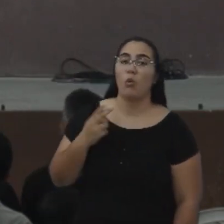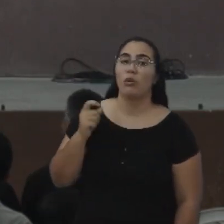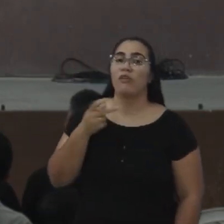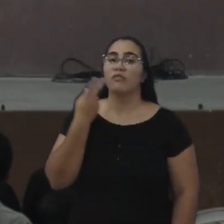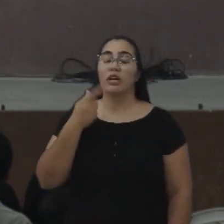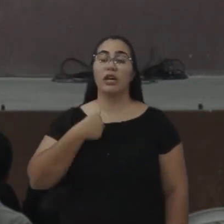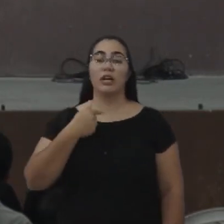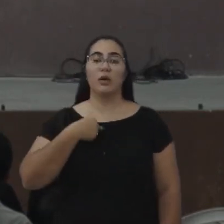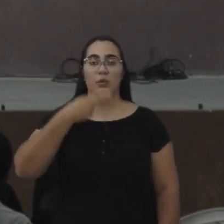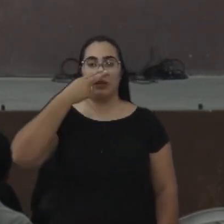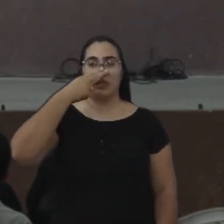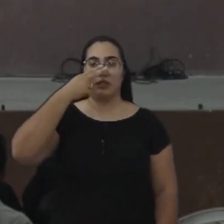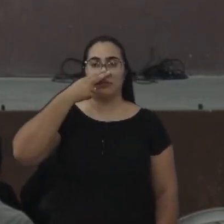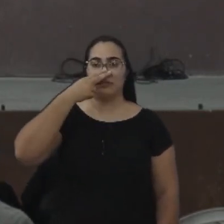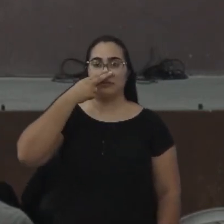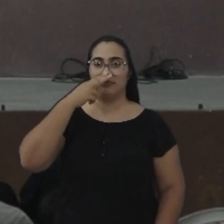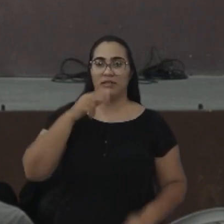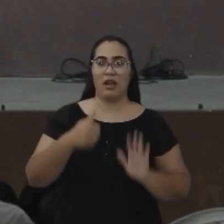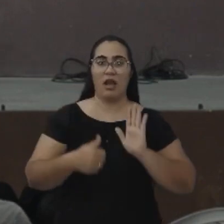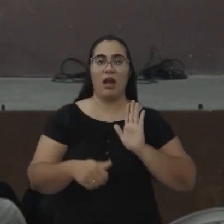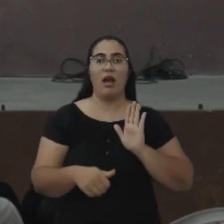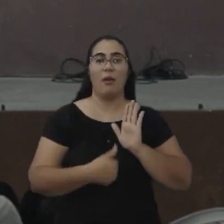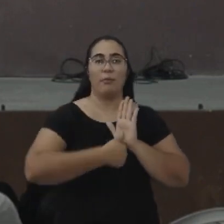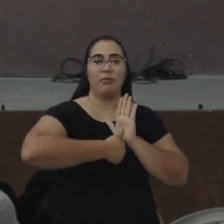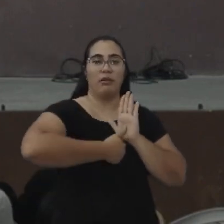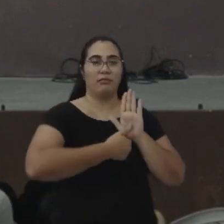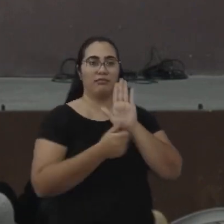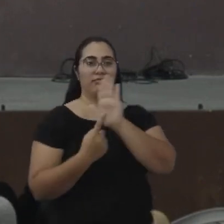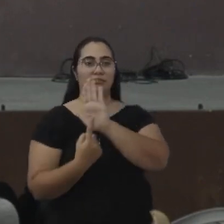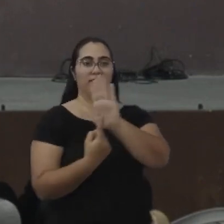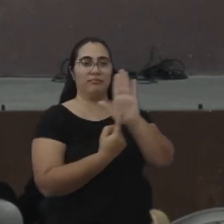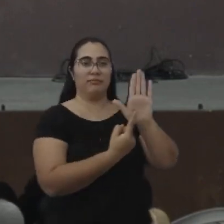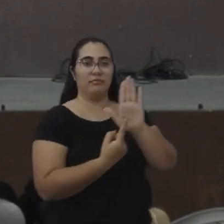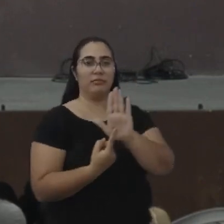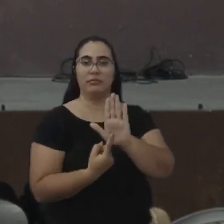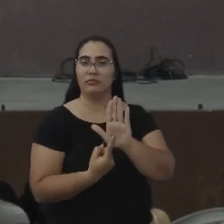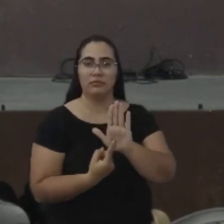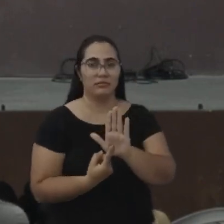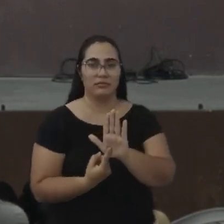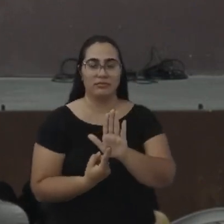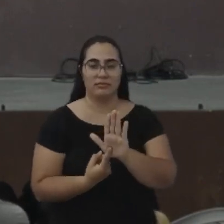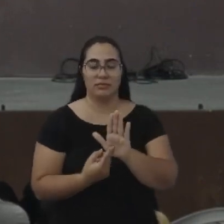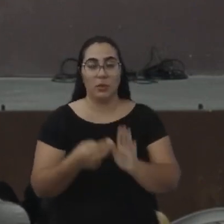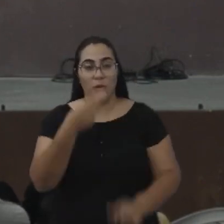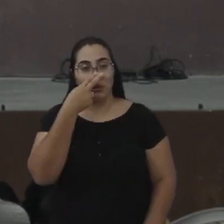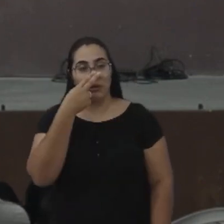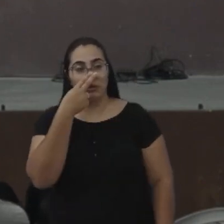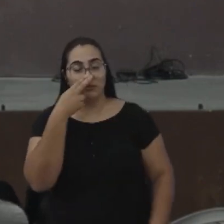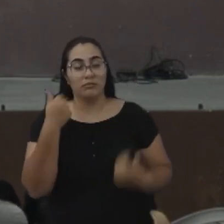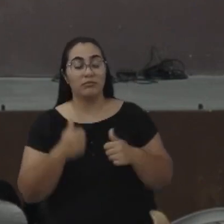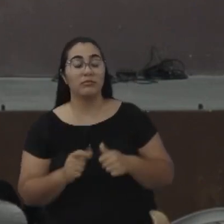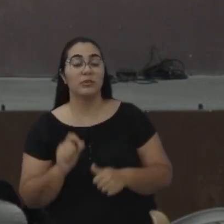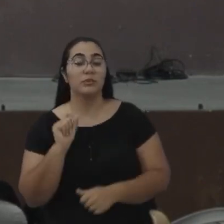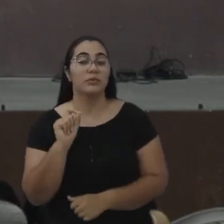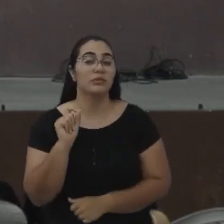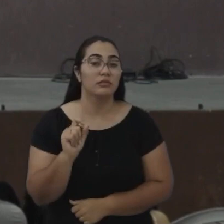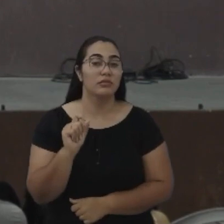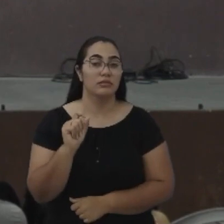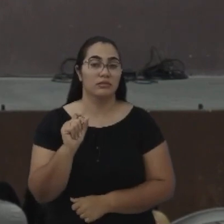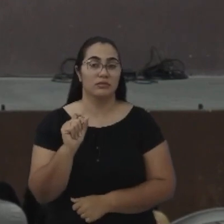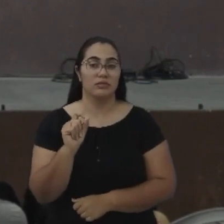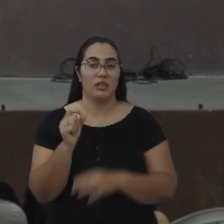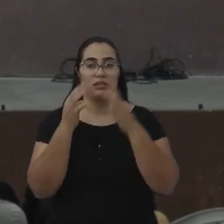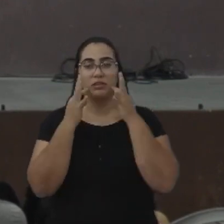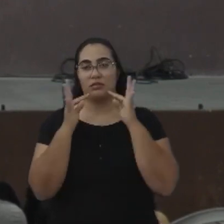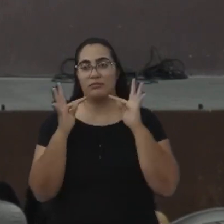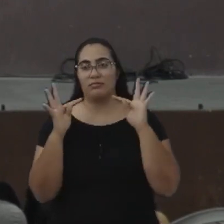sou o crente aqui, ó, minha... Não. Ele não... O crente, ele tem que ser